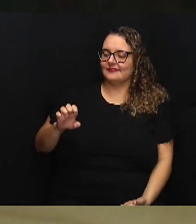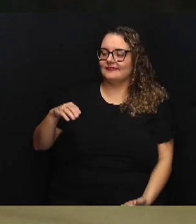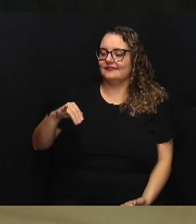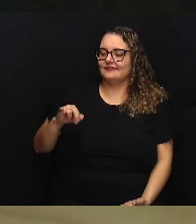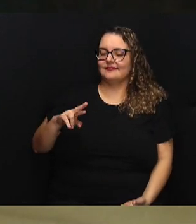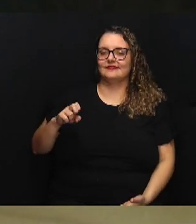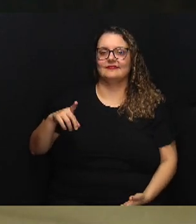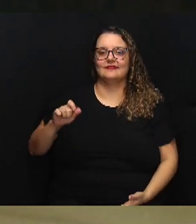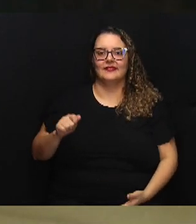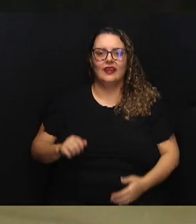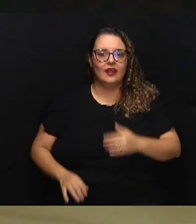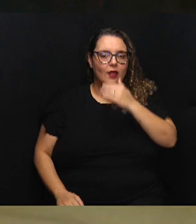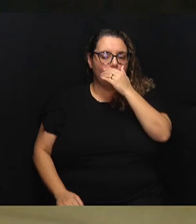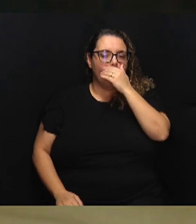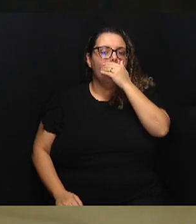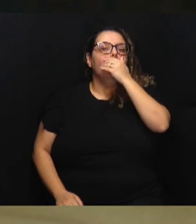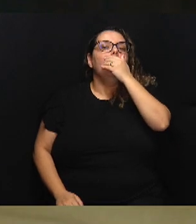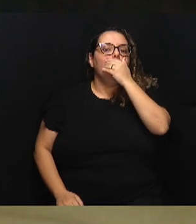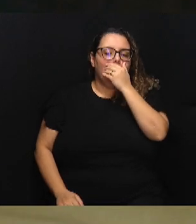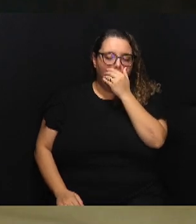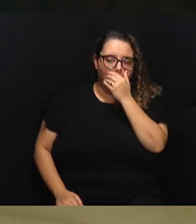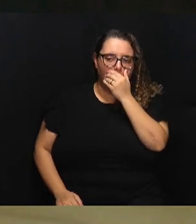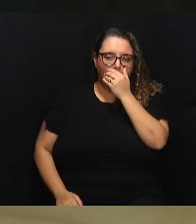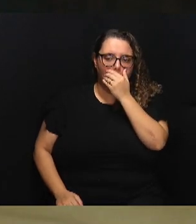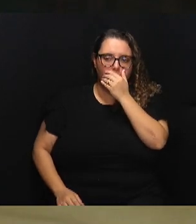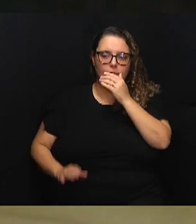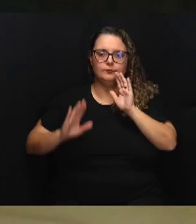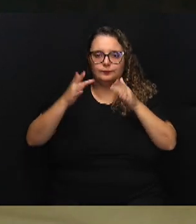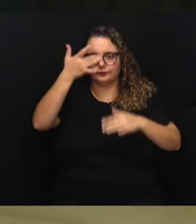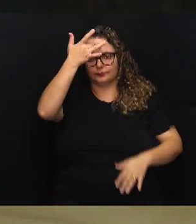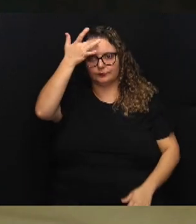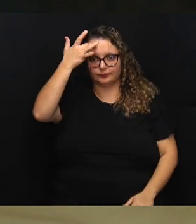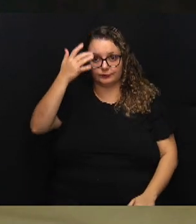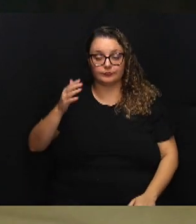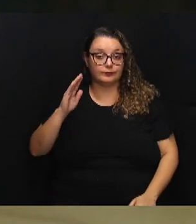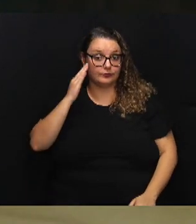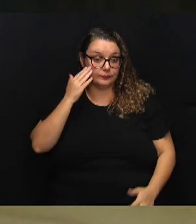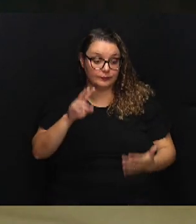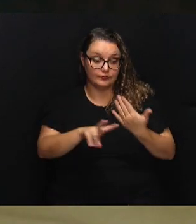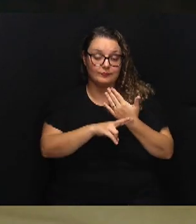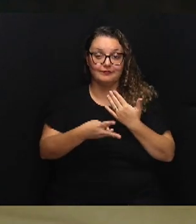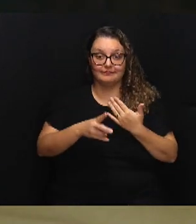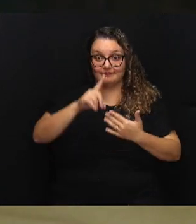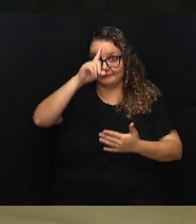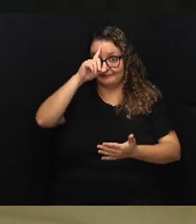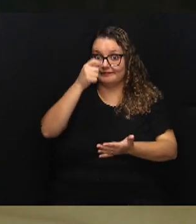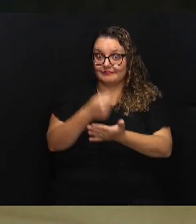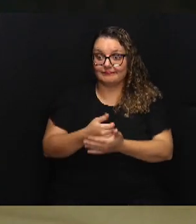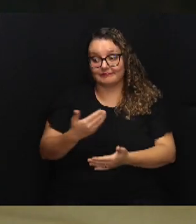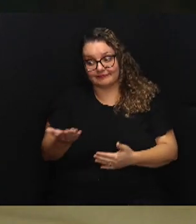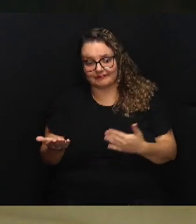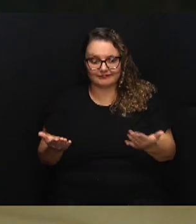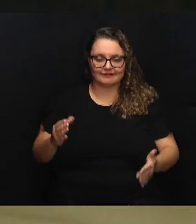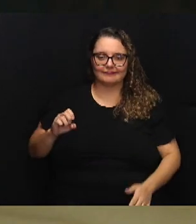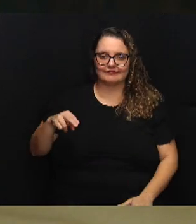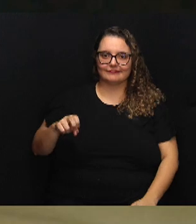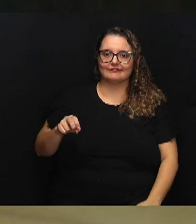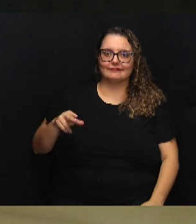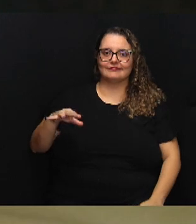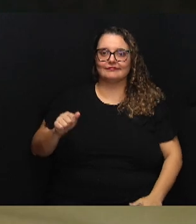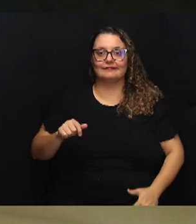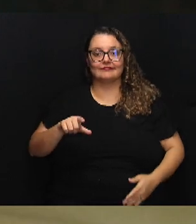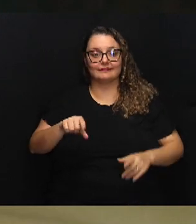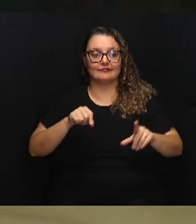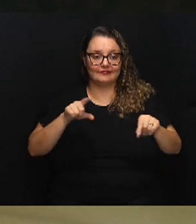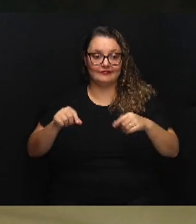atuação voltada à saúde mental e vai nos ajudar a entender o impacto emocional das nossas decisões de consumo e a escolha,